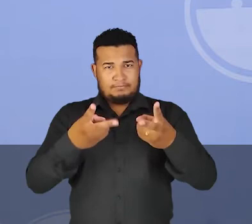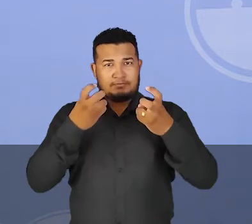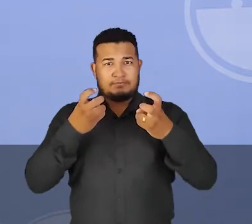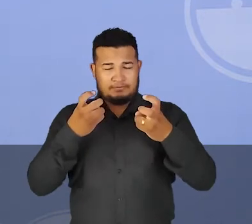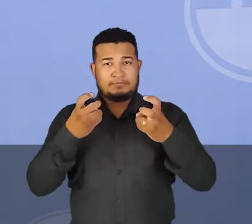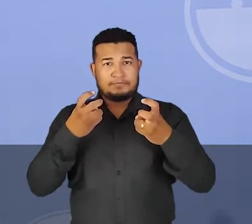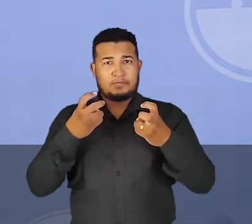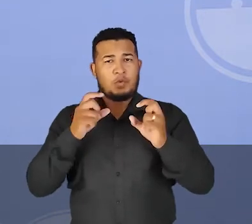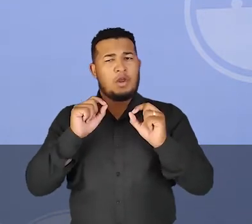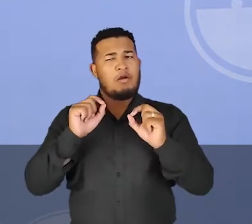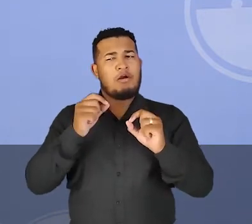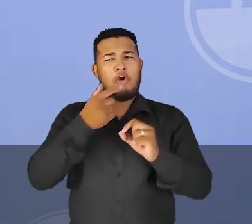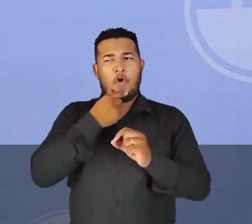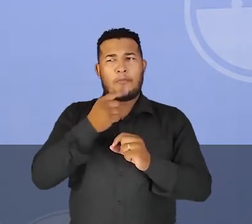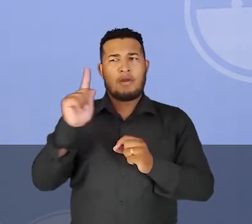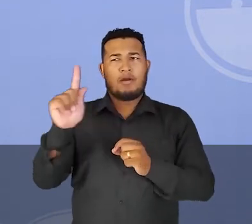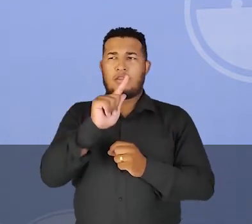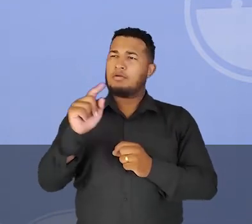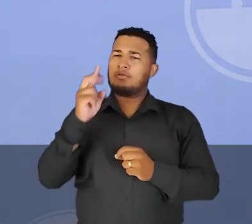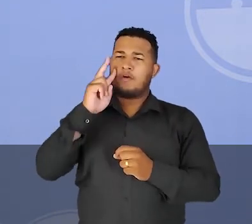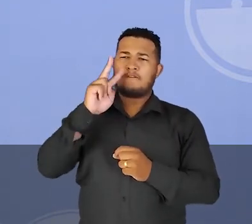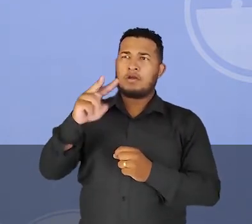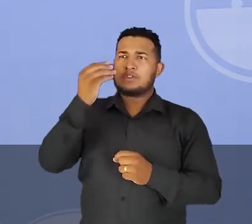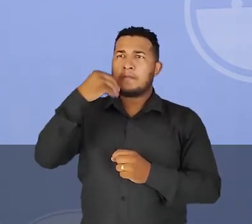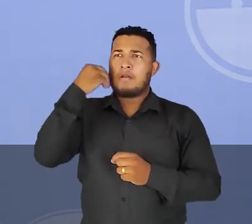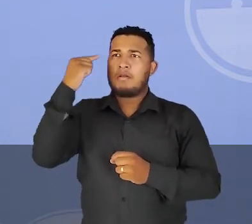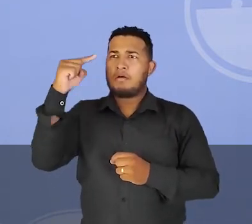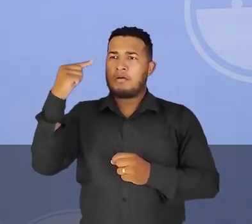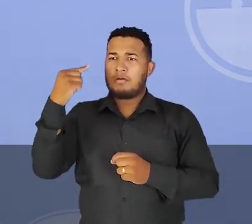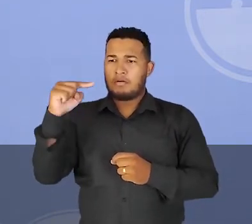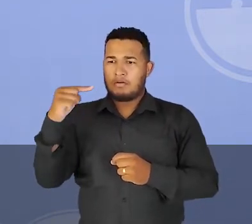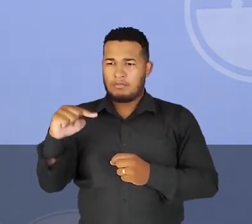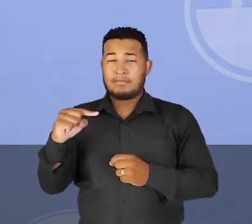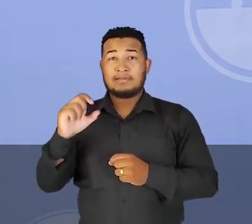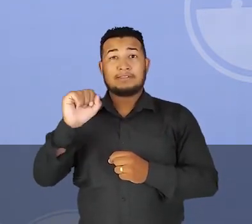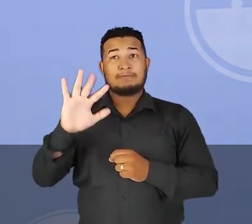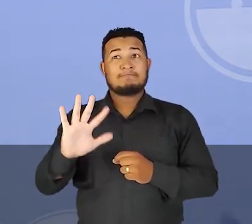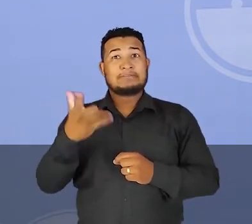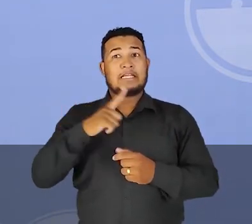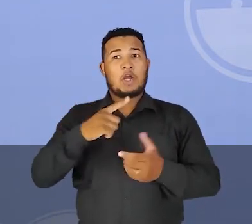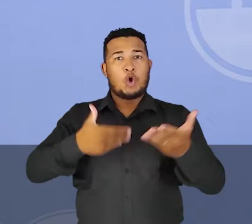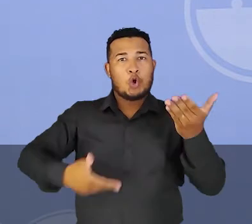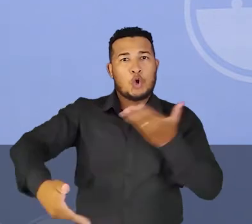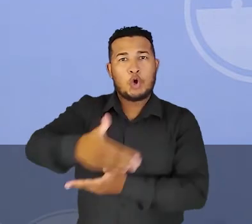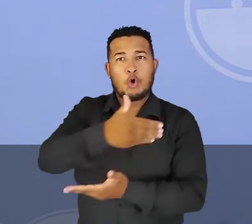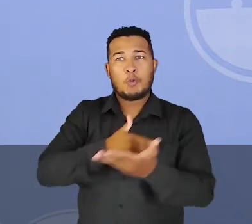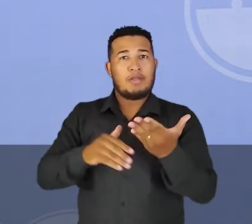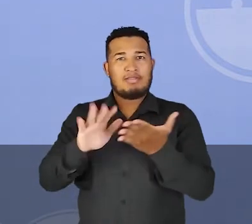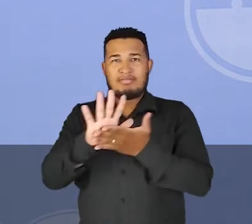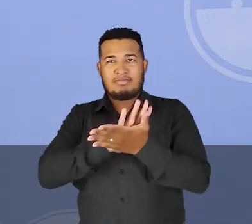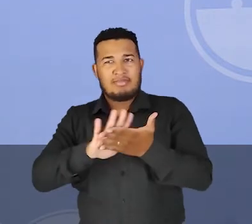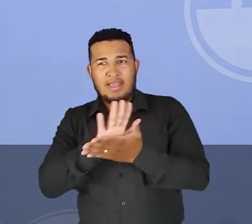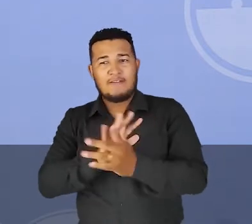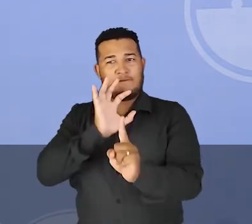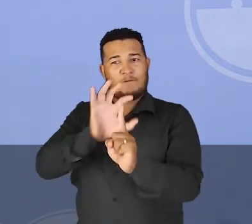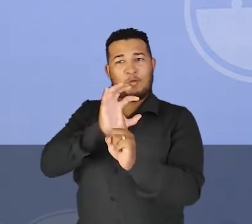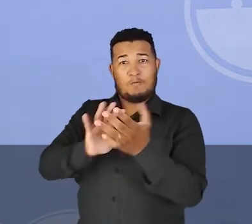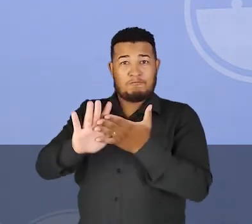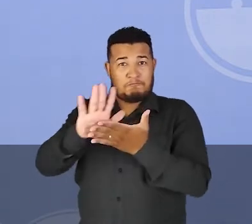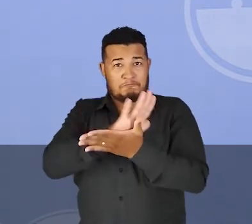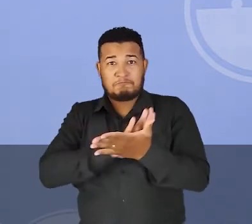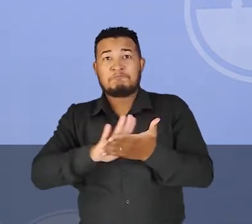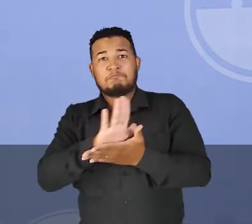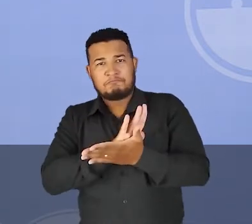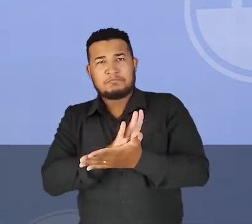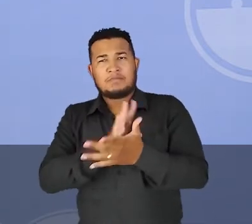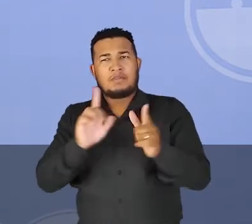Observe, o que ele percebeu? Que se não tivesse nenhum agente interagindo com a bolinha